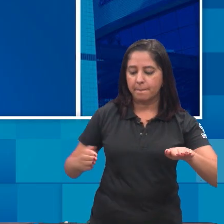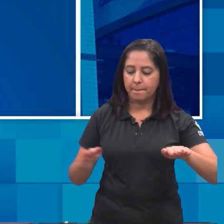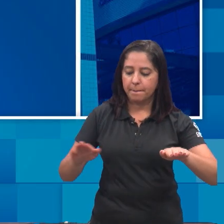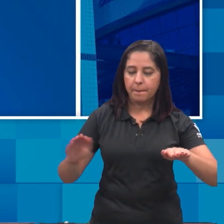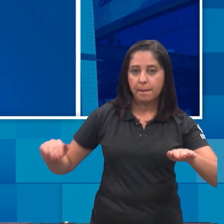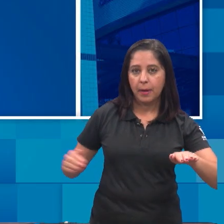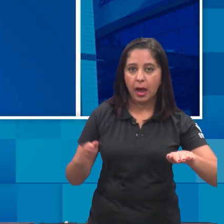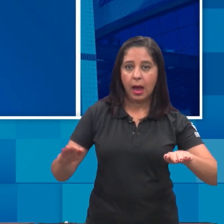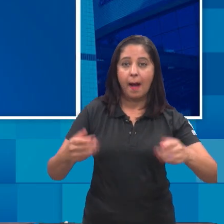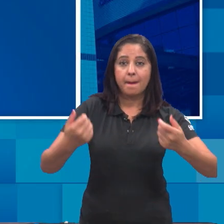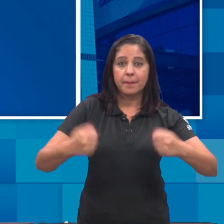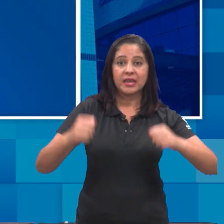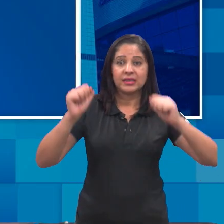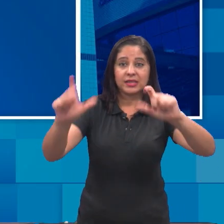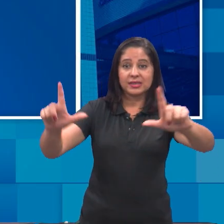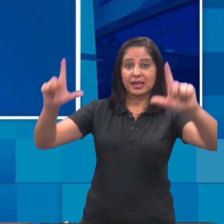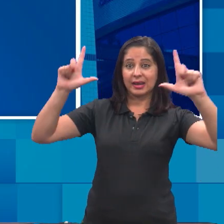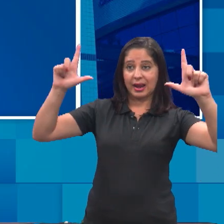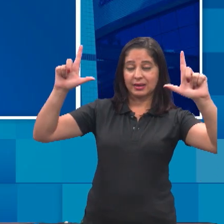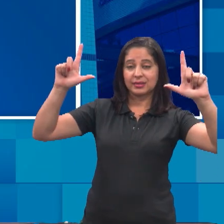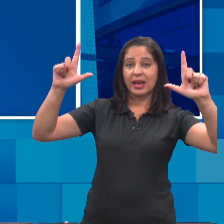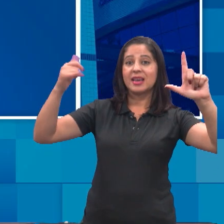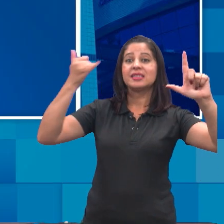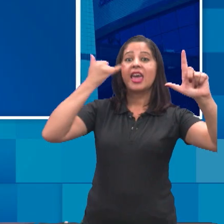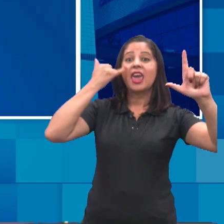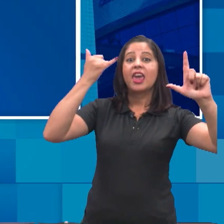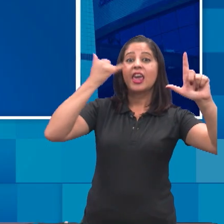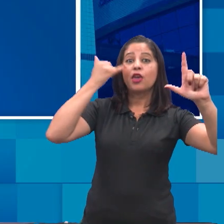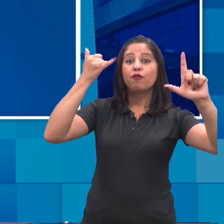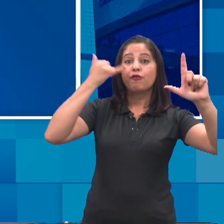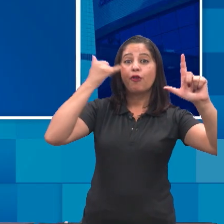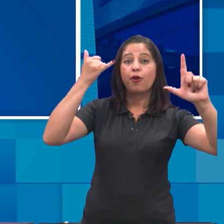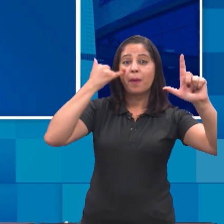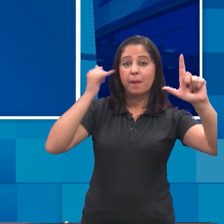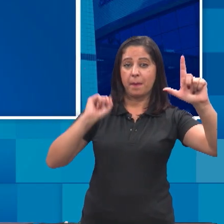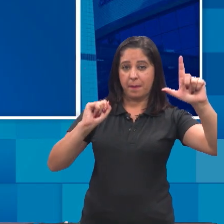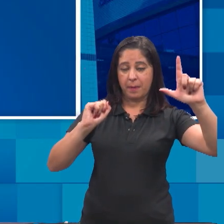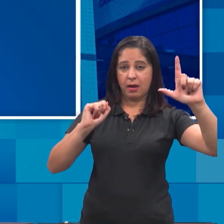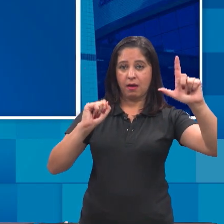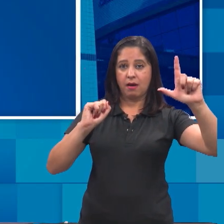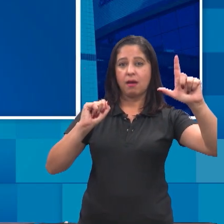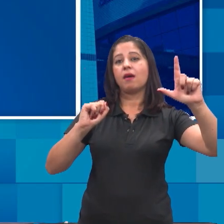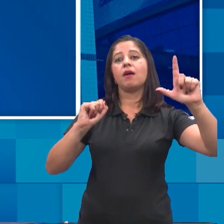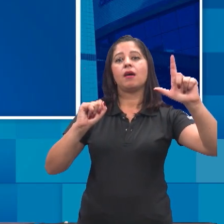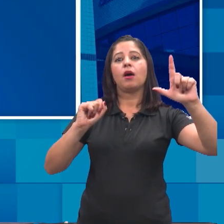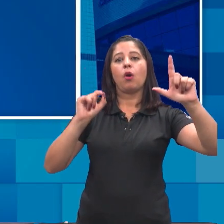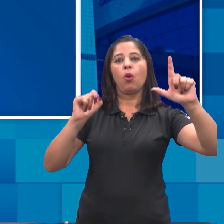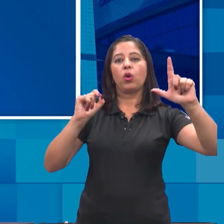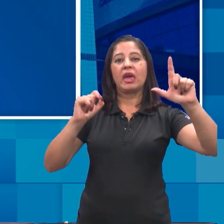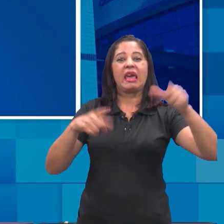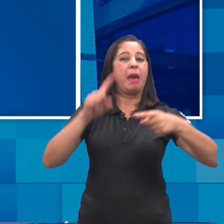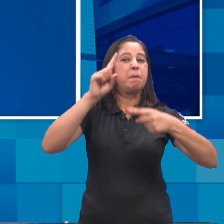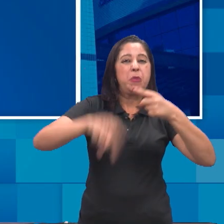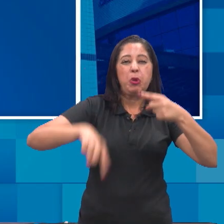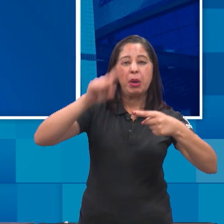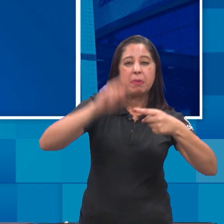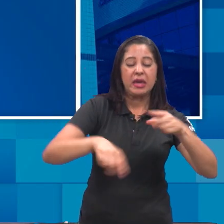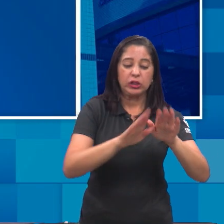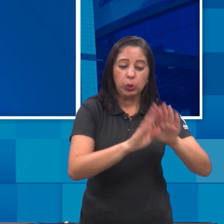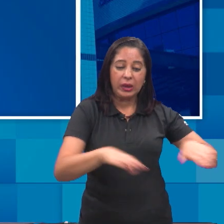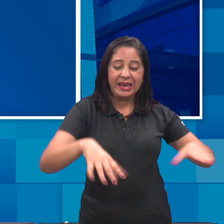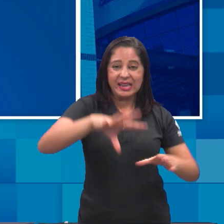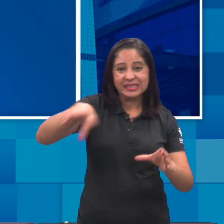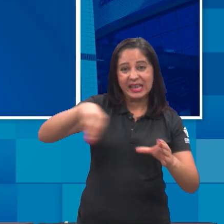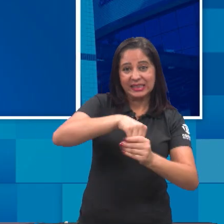e privados, alertando sobre o abandono involuntário de menores no interior dos veículos no município de São José dos